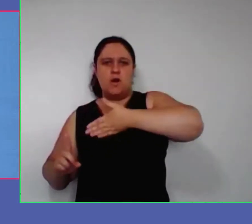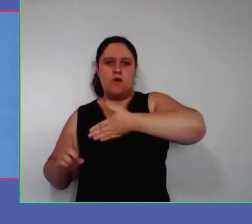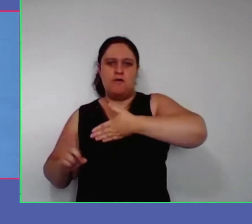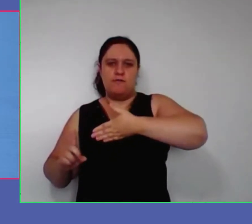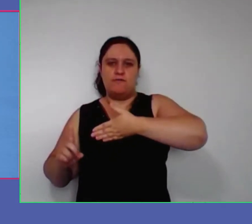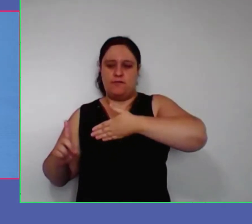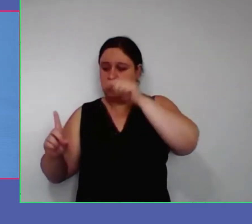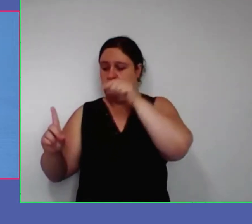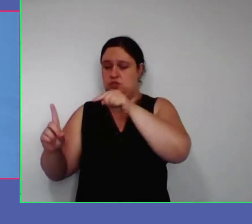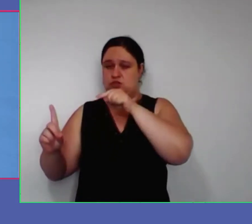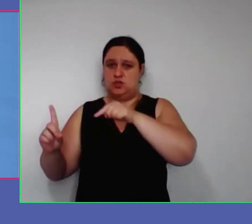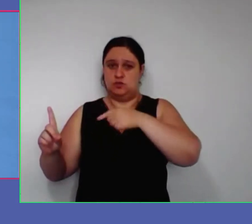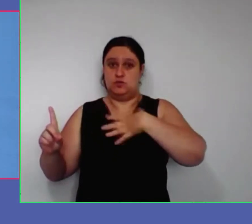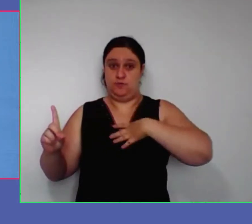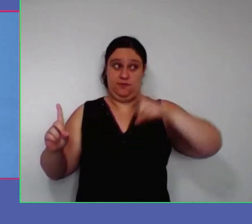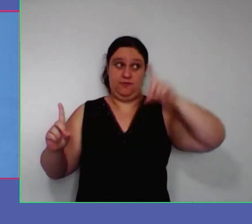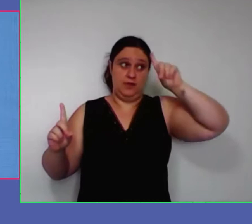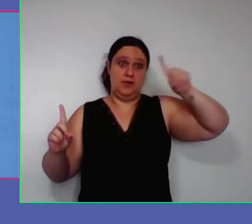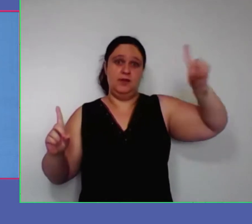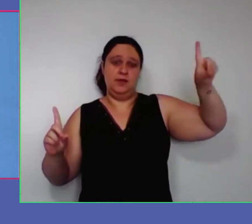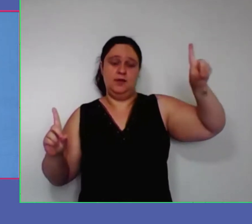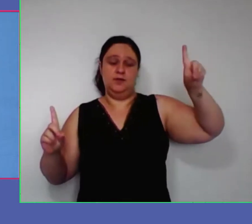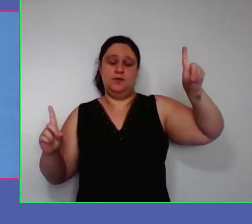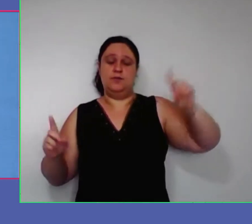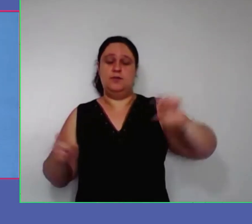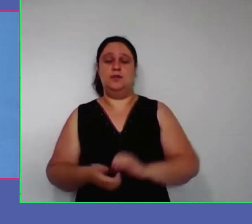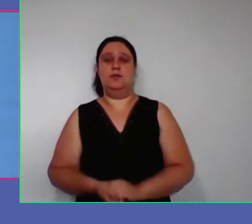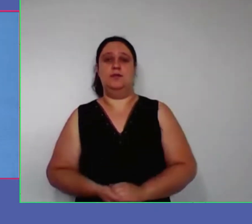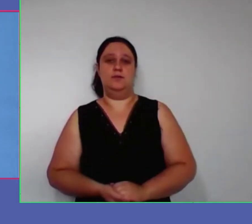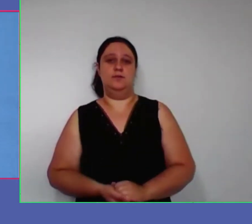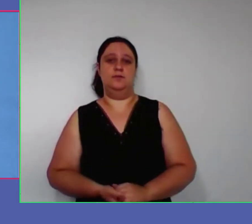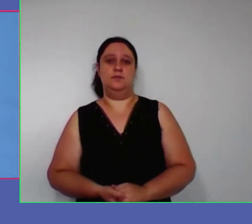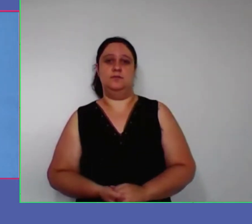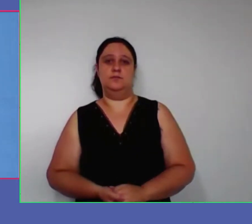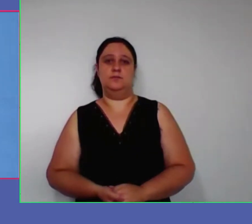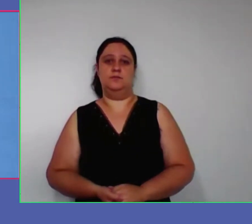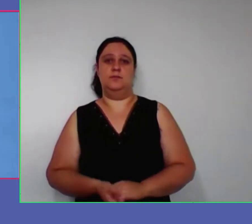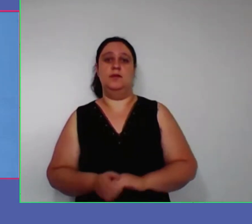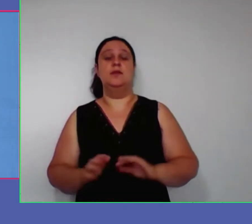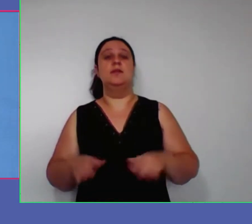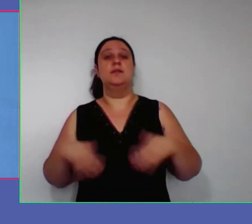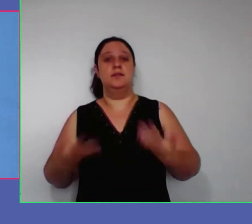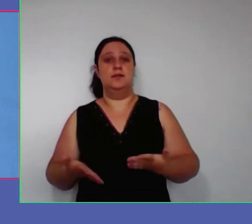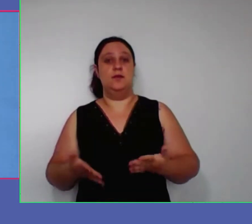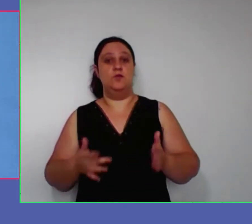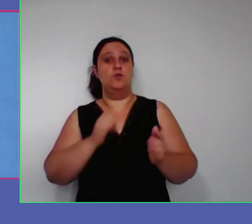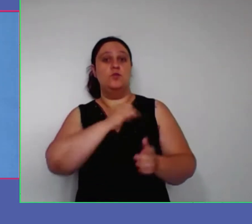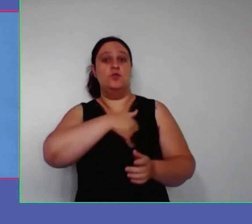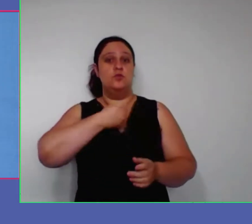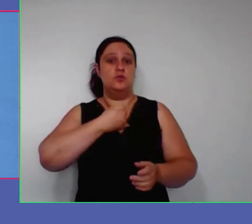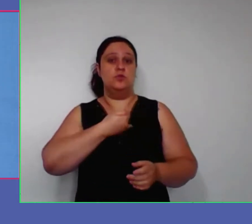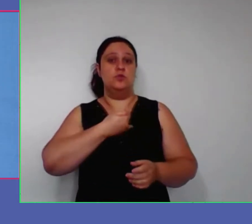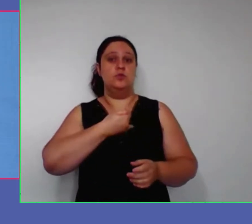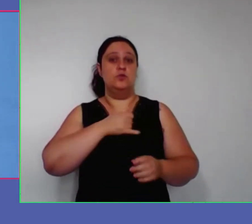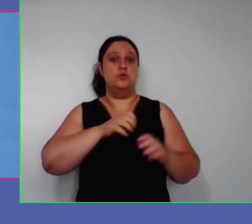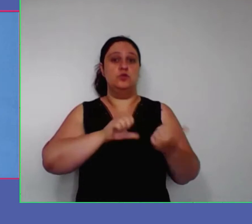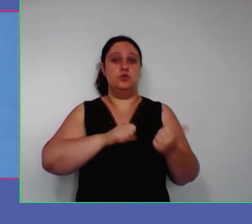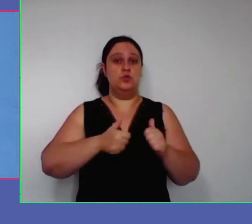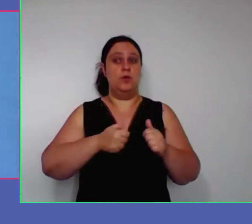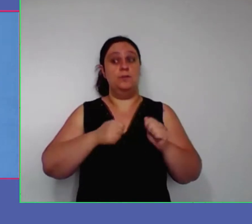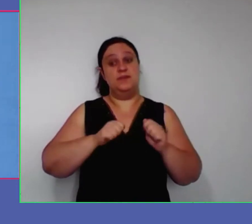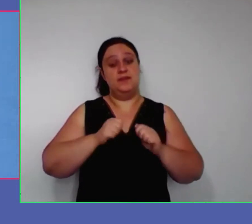terra, introduzir o reino dos céus. Estava na hora de João sair de cena, mas